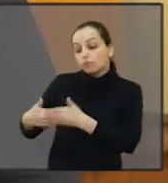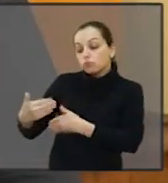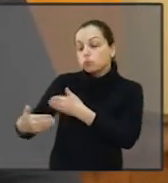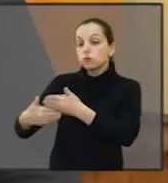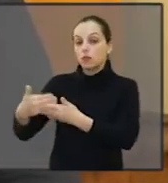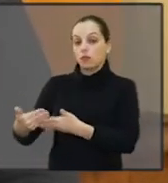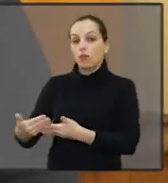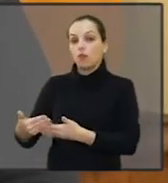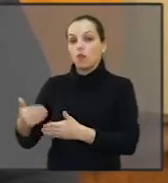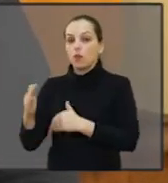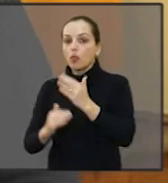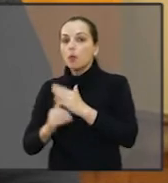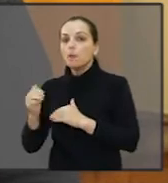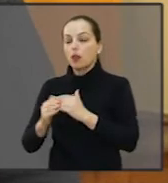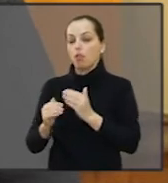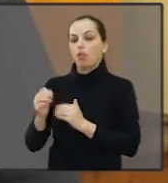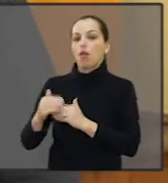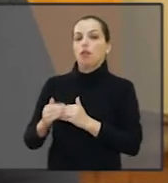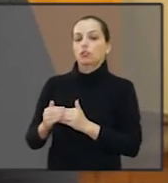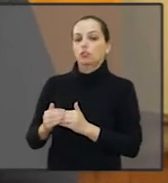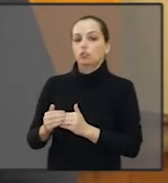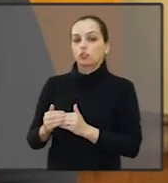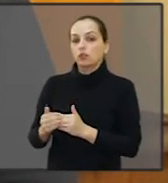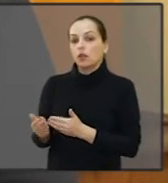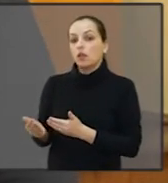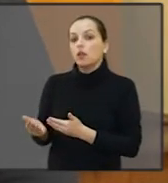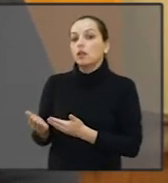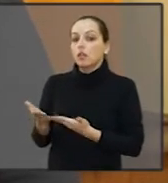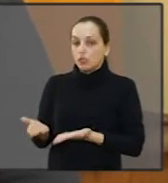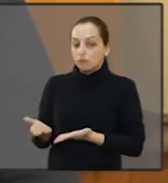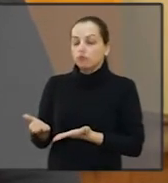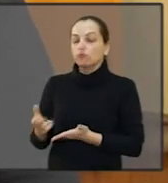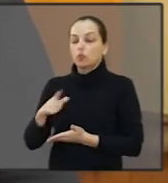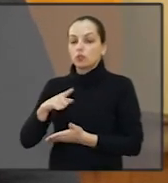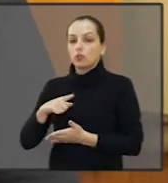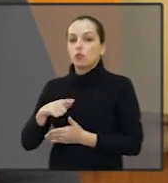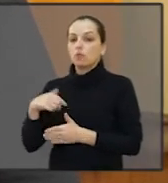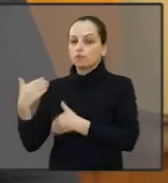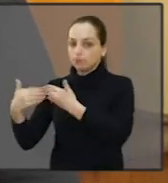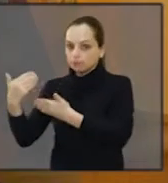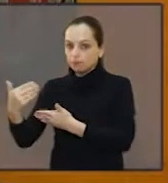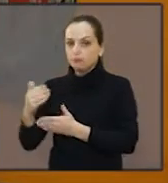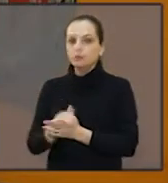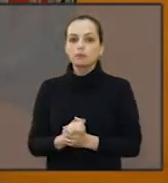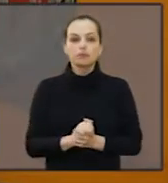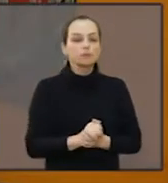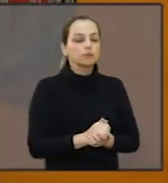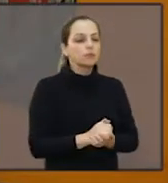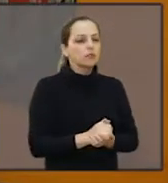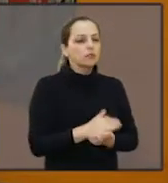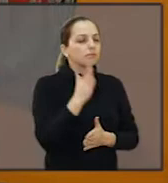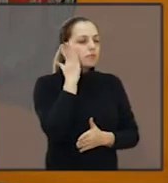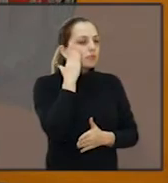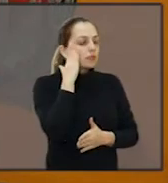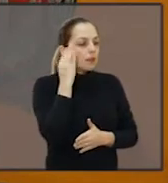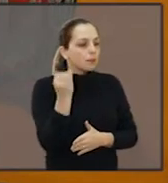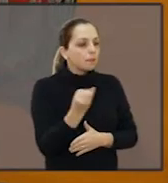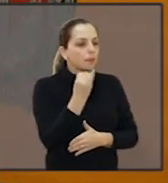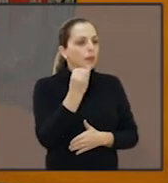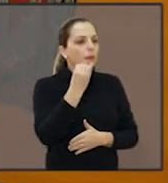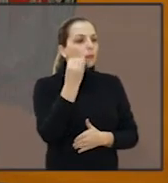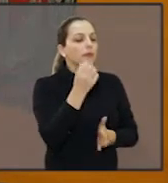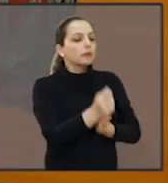E a minha geração foi uma geração muito saudável e muito coordenada também. E você tem consciência da importância que você tem